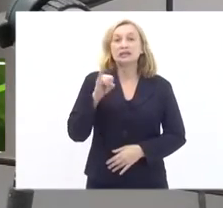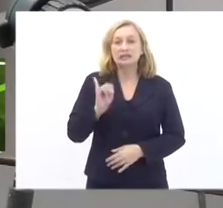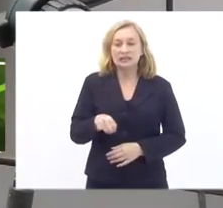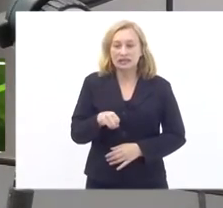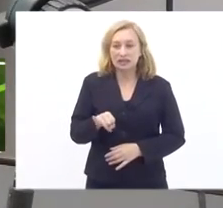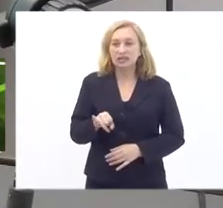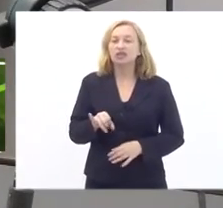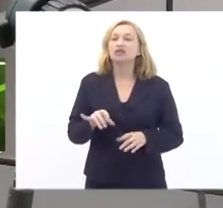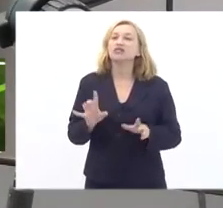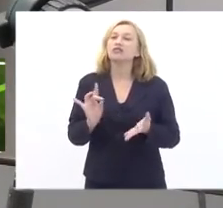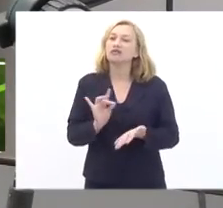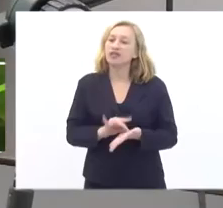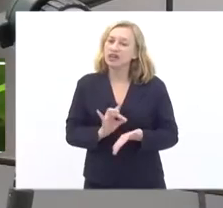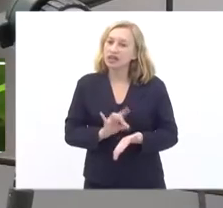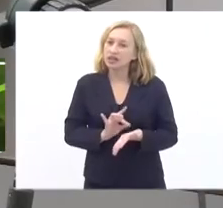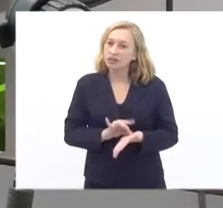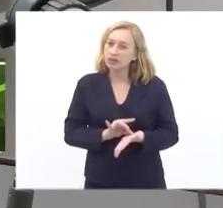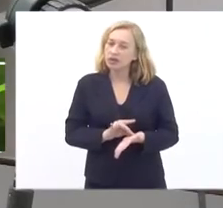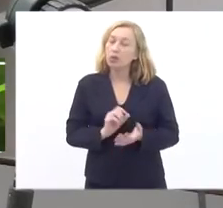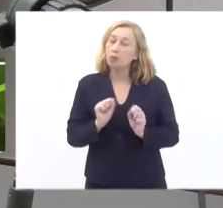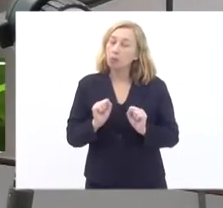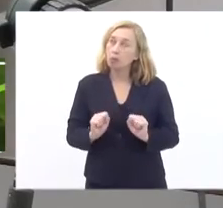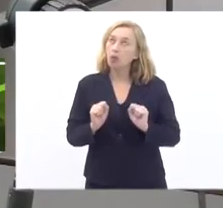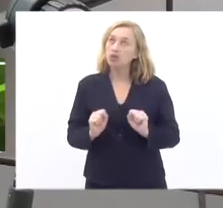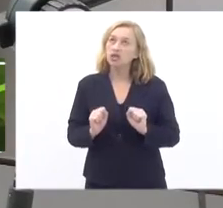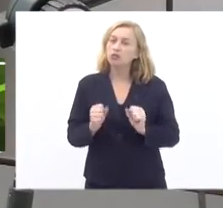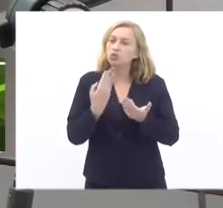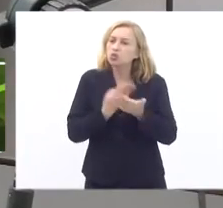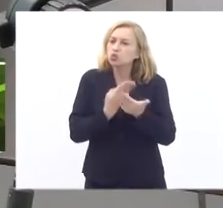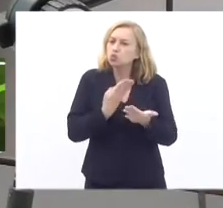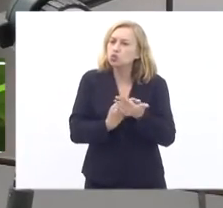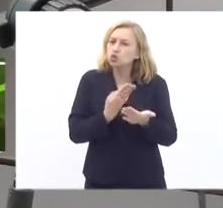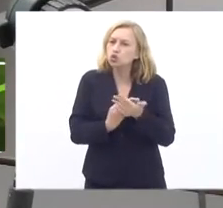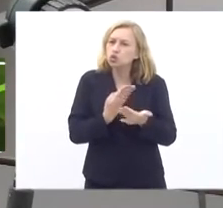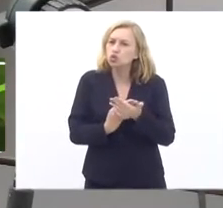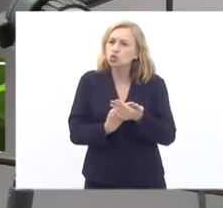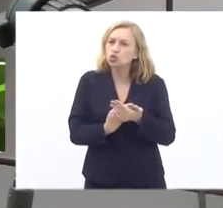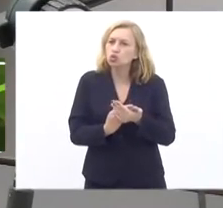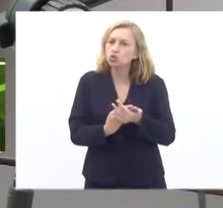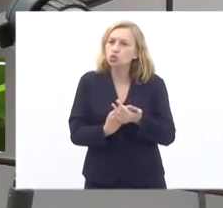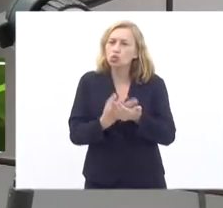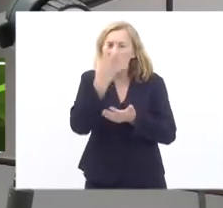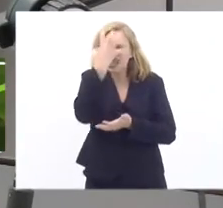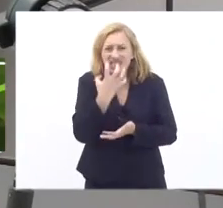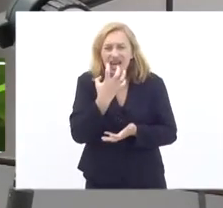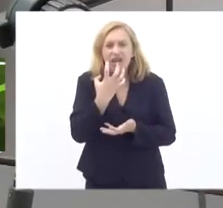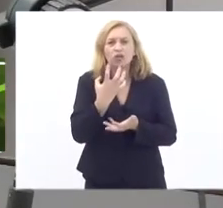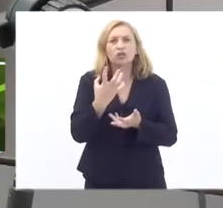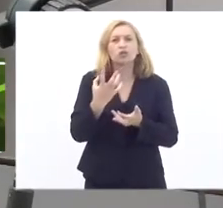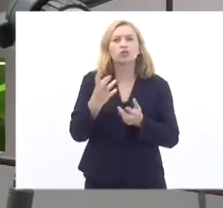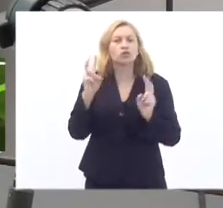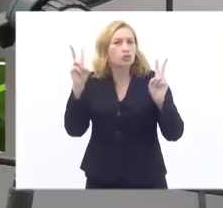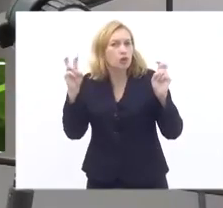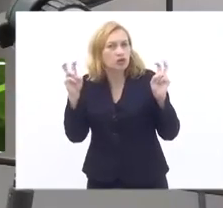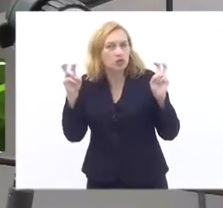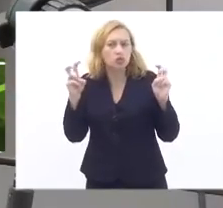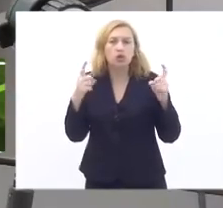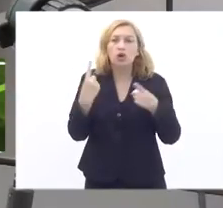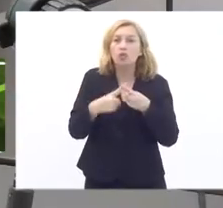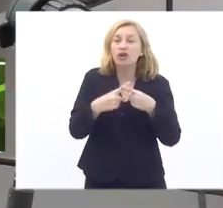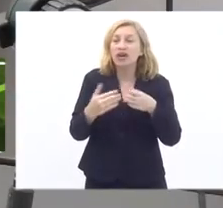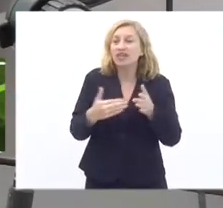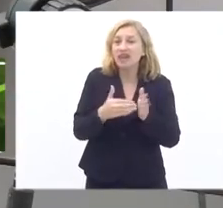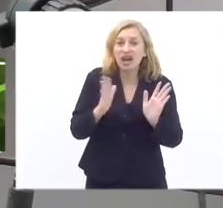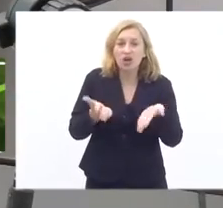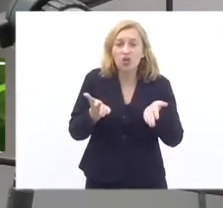realmente a gente pode ter um estudo, né, sério sobre esse assunto, uhum, né? Porque até agora